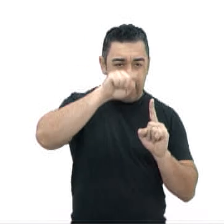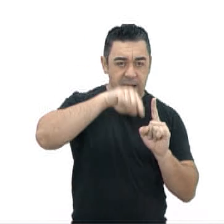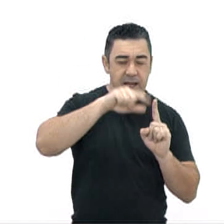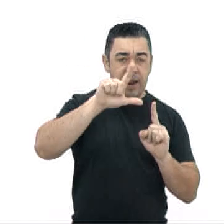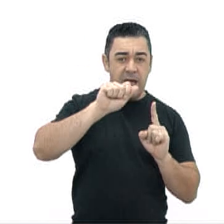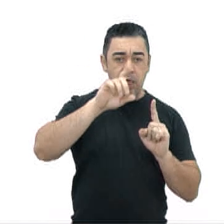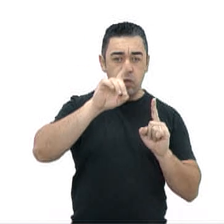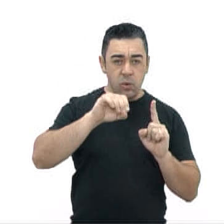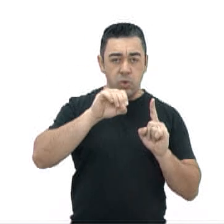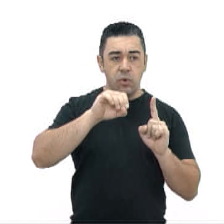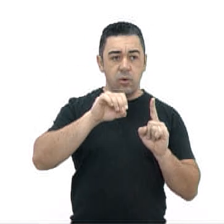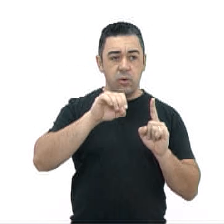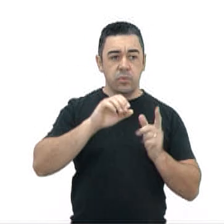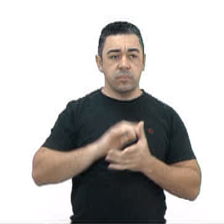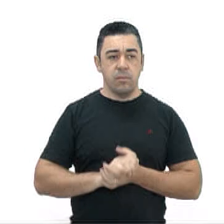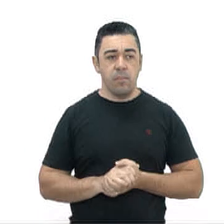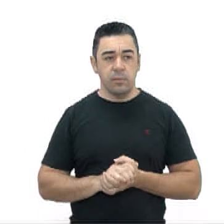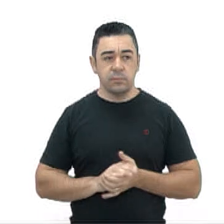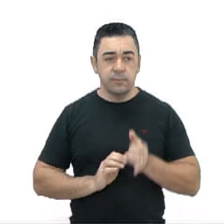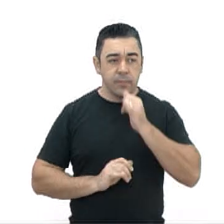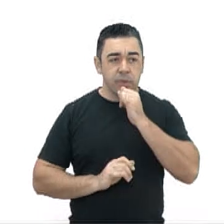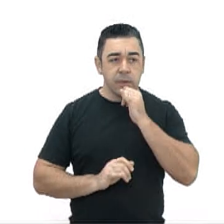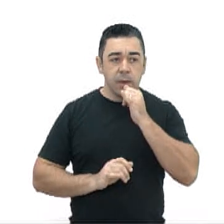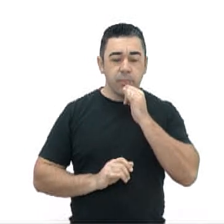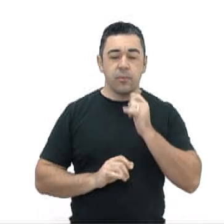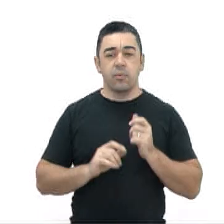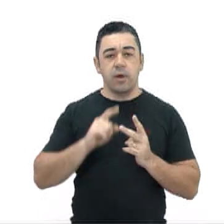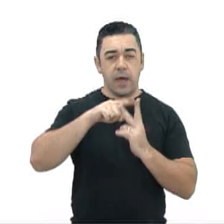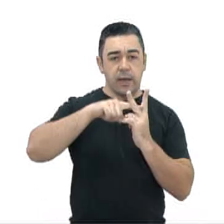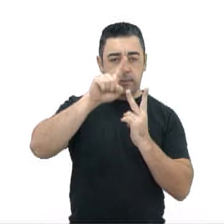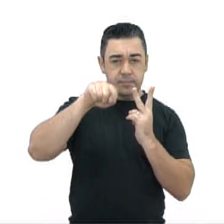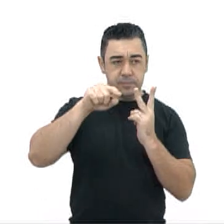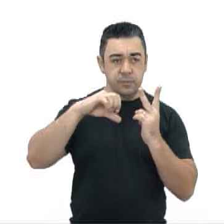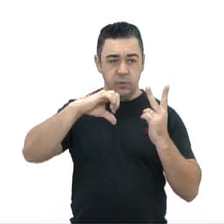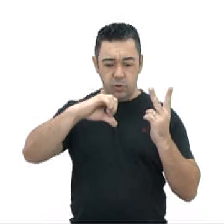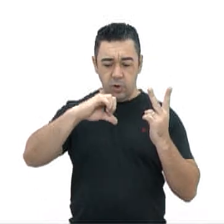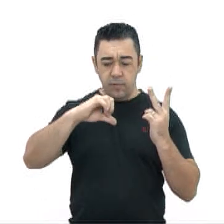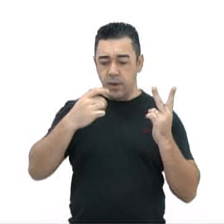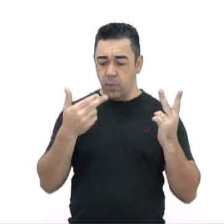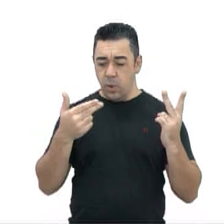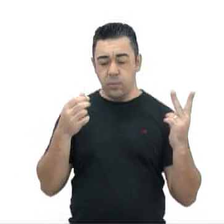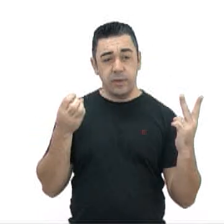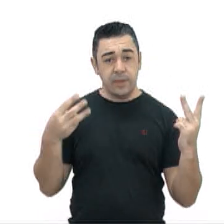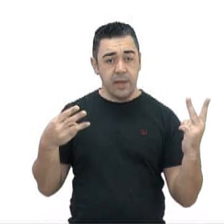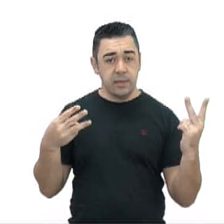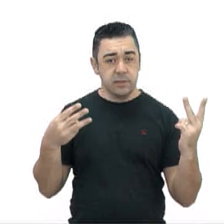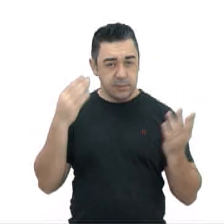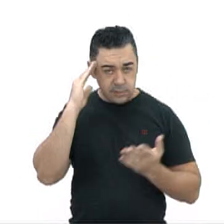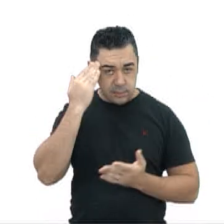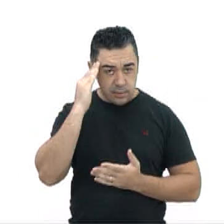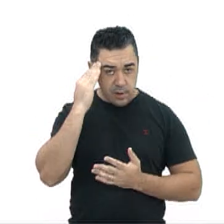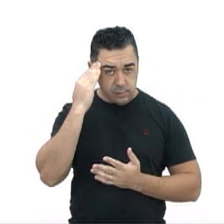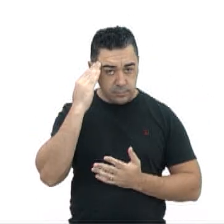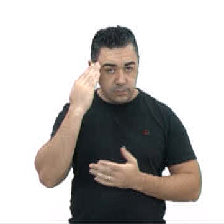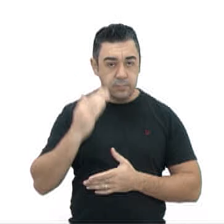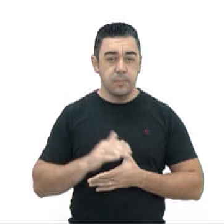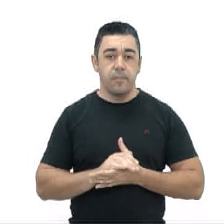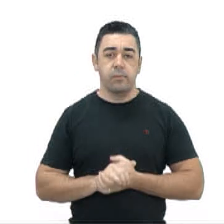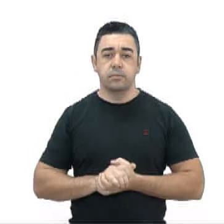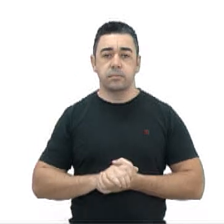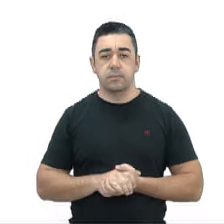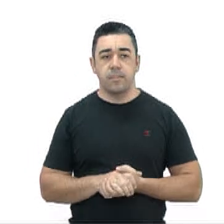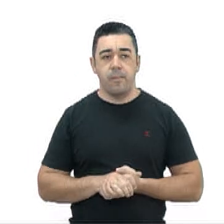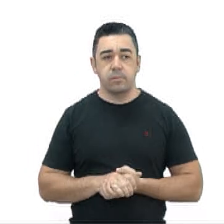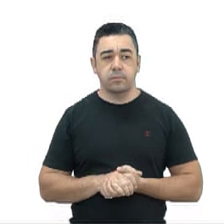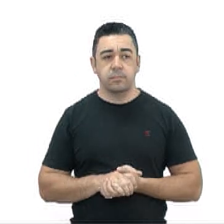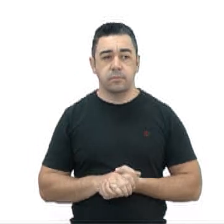9 equales 3, o meu latim é ótimo. Radix quadrado 9 equales 3. O que significa isso? Raiz quadrada de